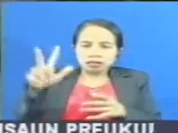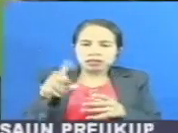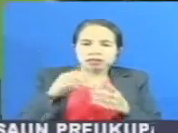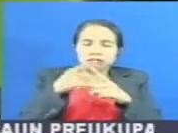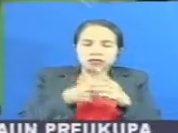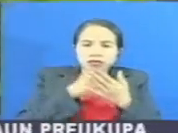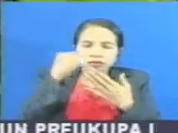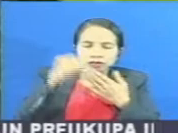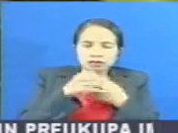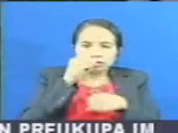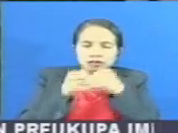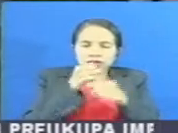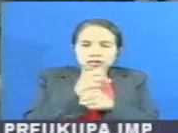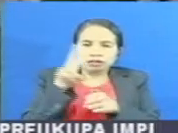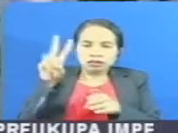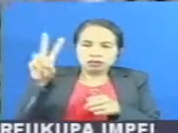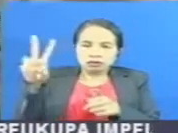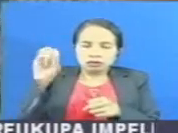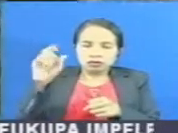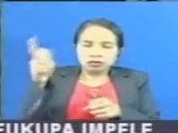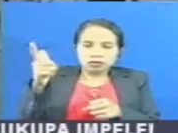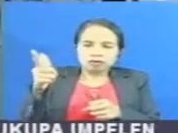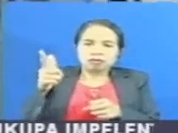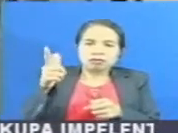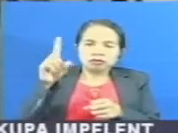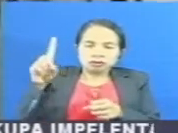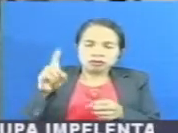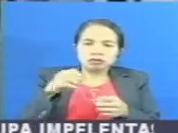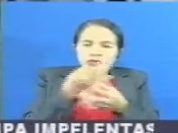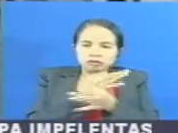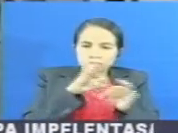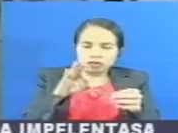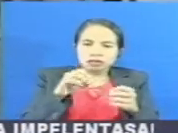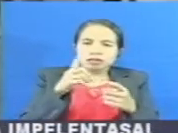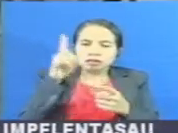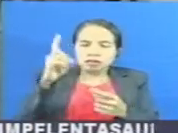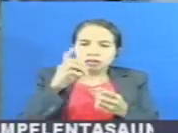Ida, no Sei Remata e a Loron Ida Fulan Fevereiro, tinham Rihundro